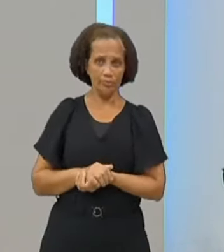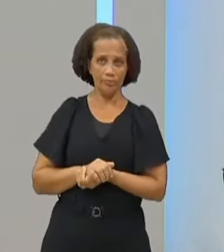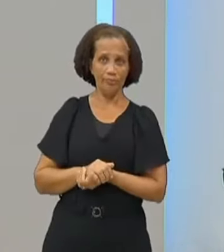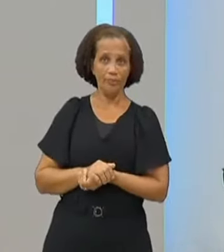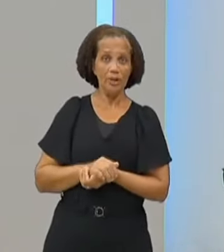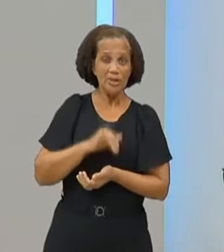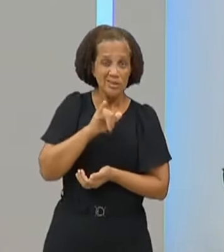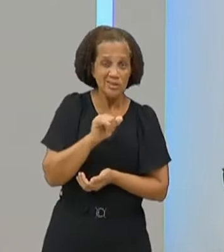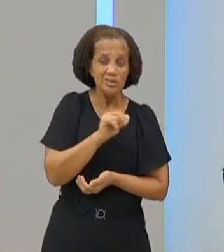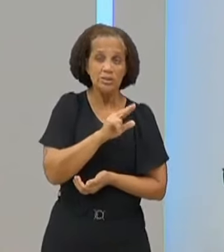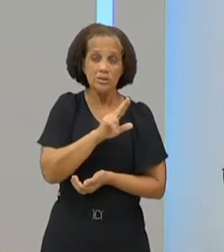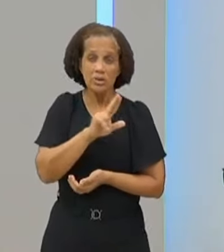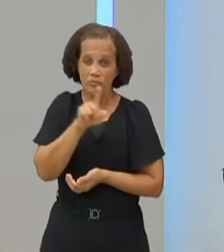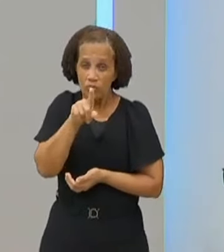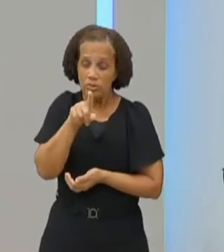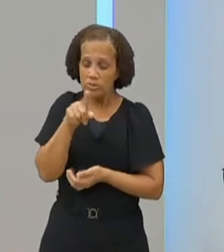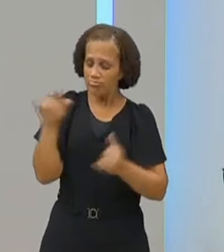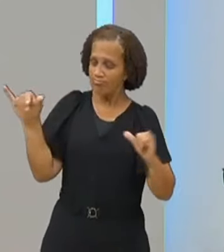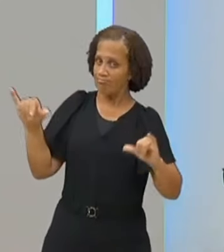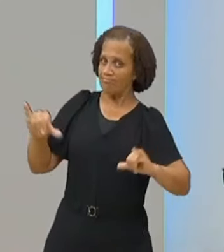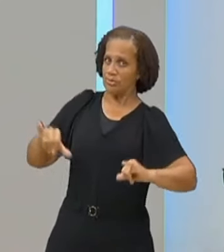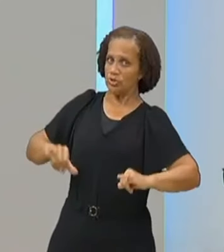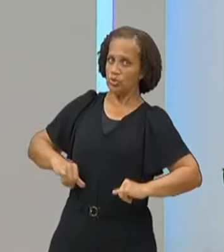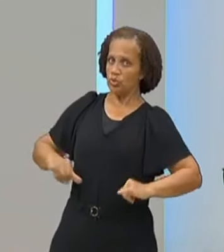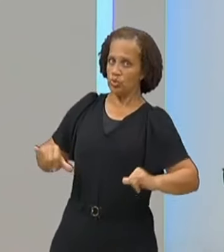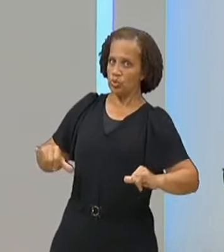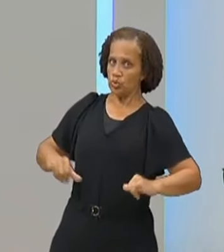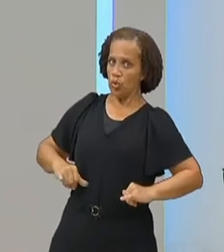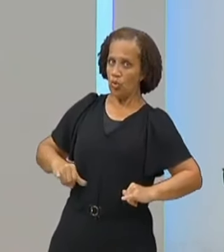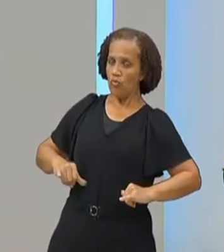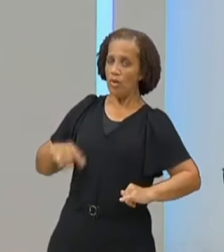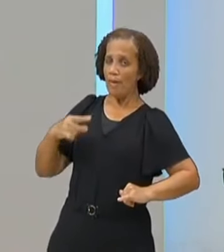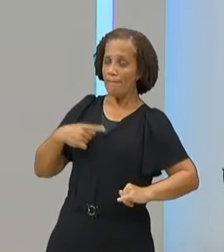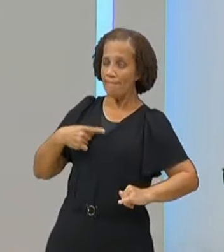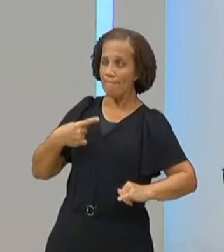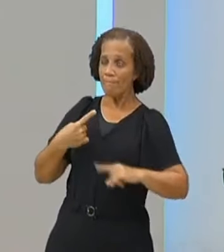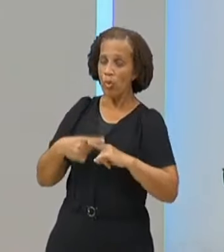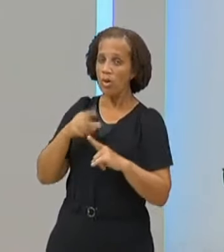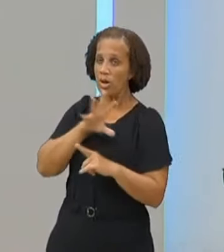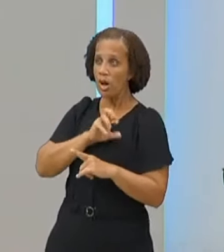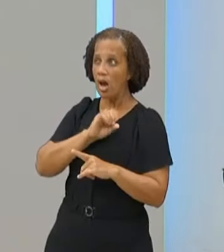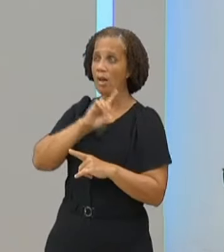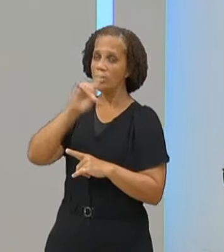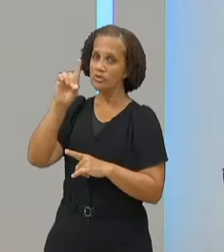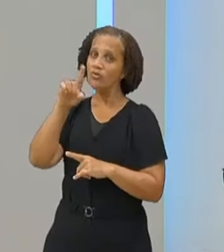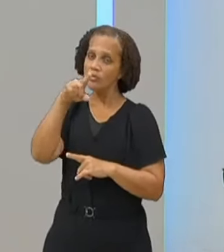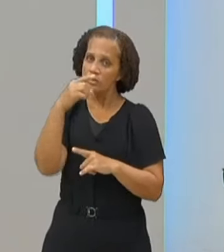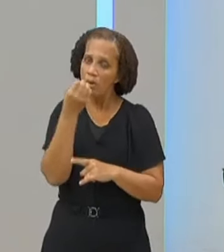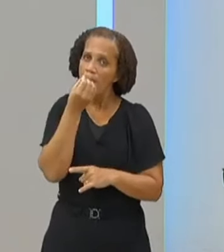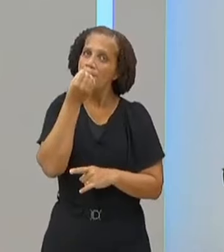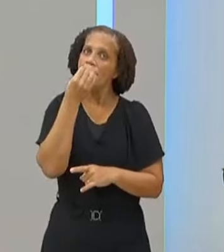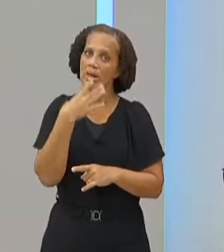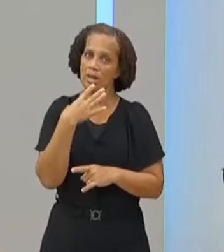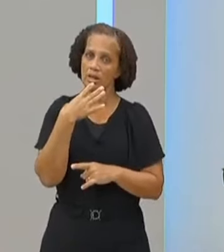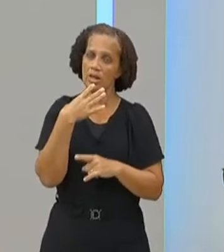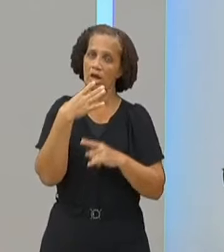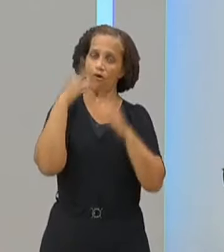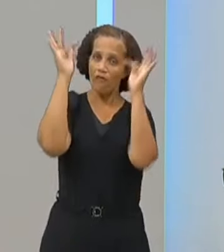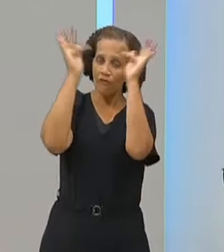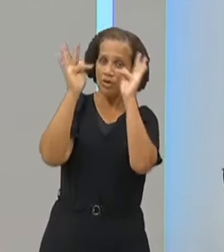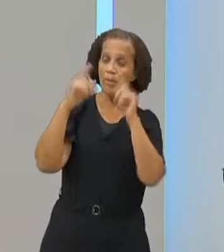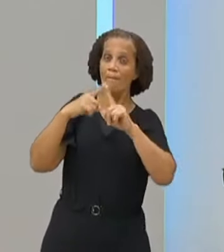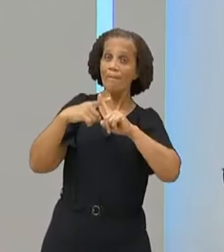de Cristo sois vituperados, bem-aventurados sois, porque sobre vós